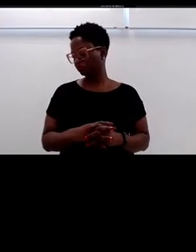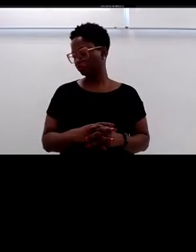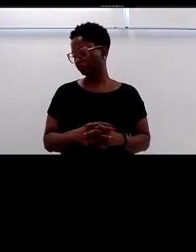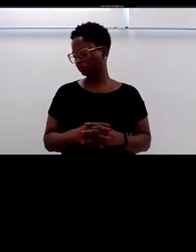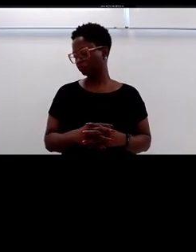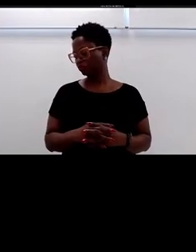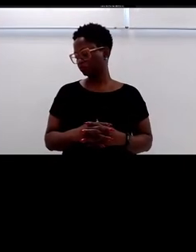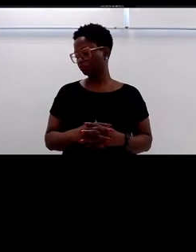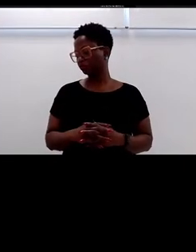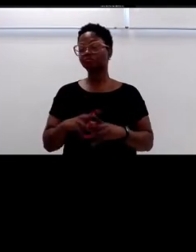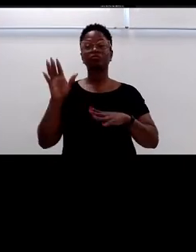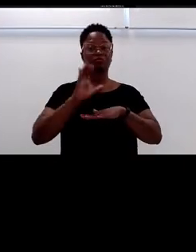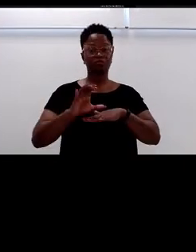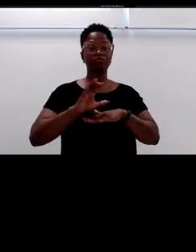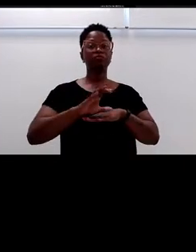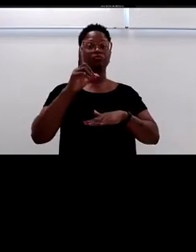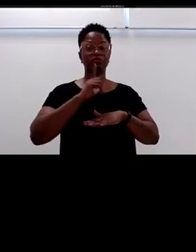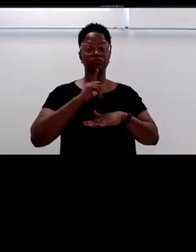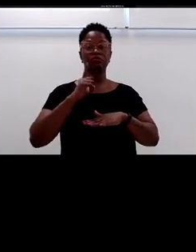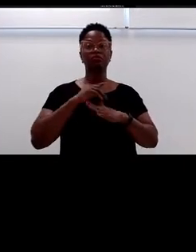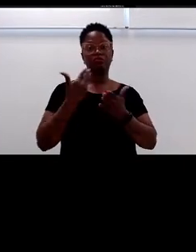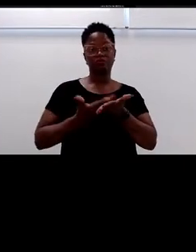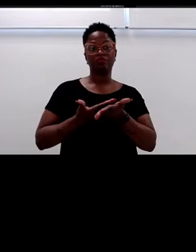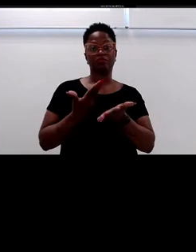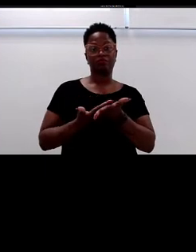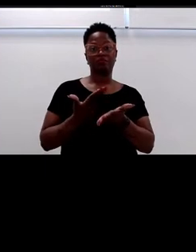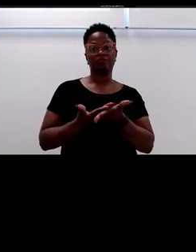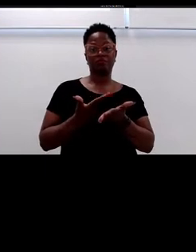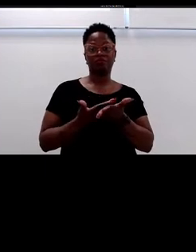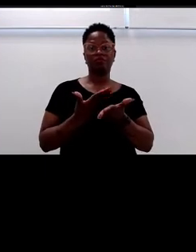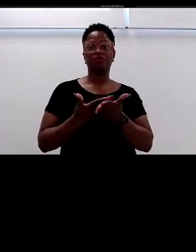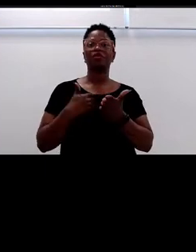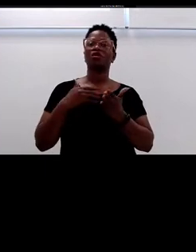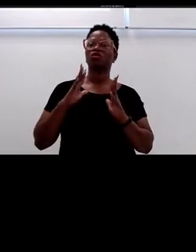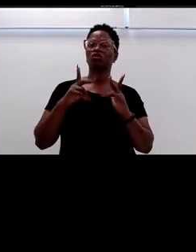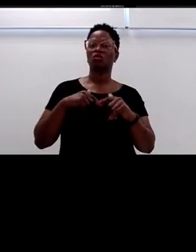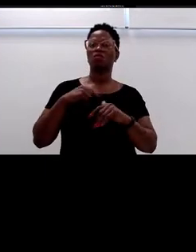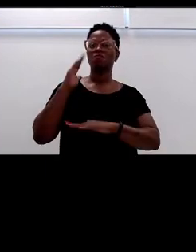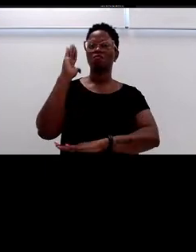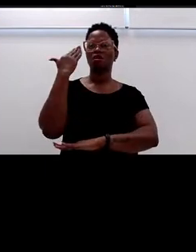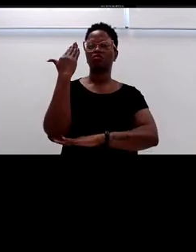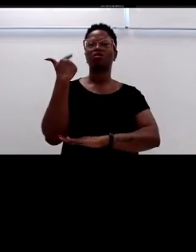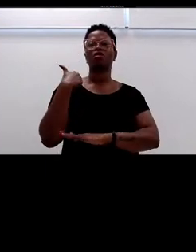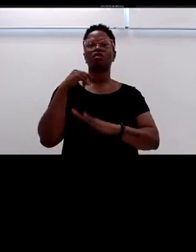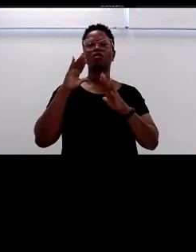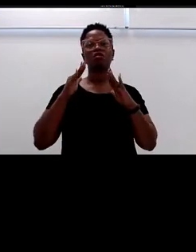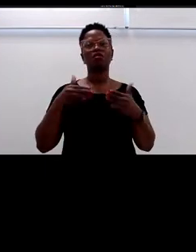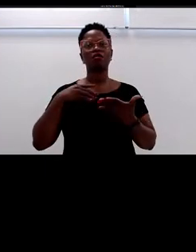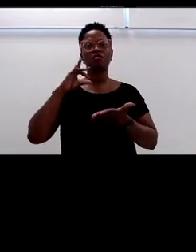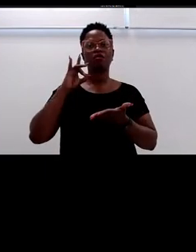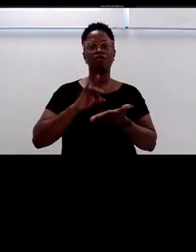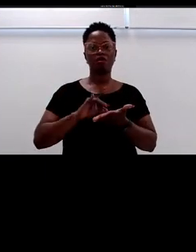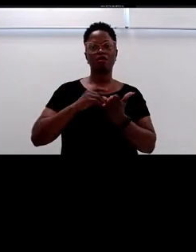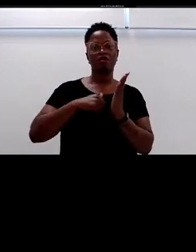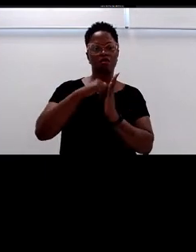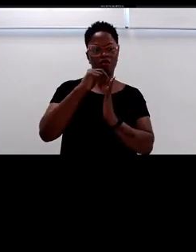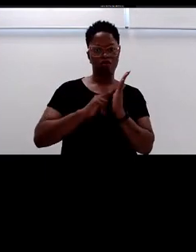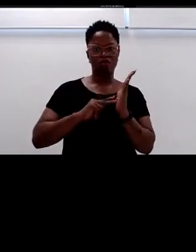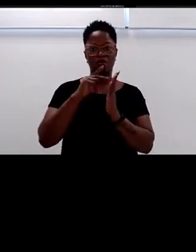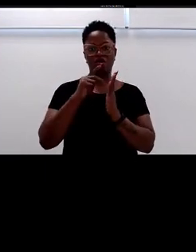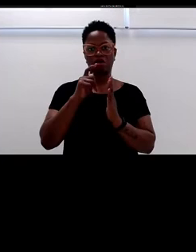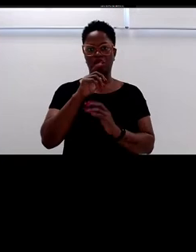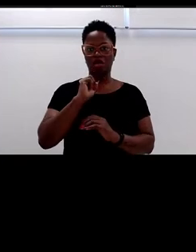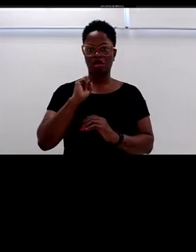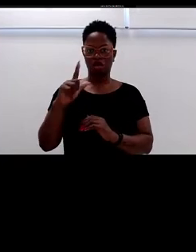No curso a gente teve desde aulas de alvenaria, uma aula mais voltada para a parte realmente da argamassa de cal, o que na